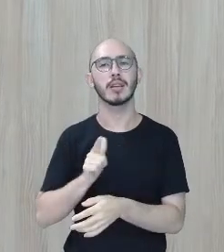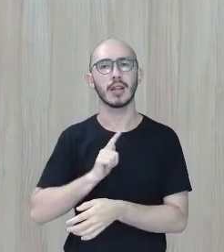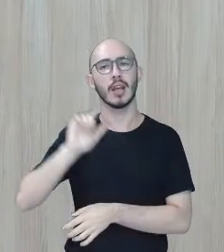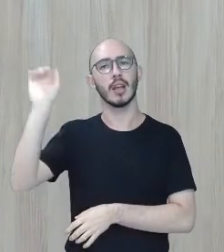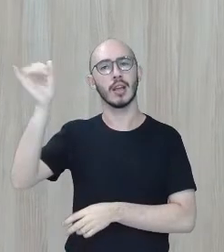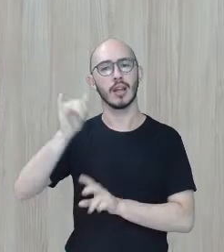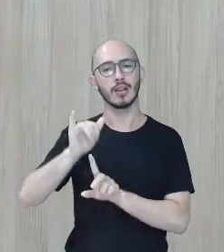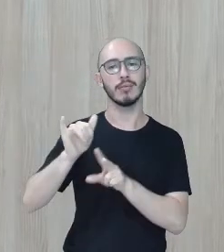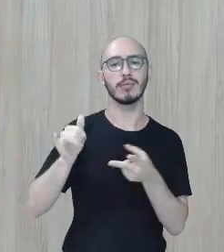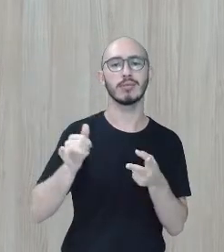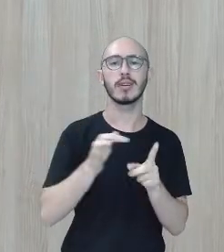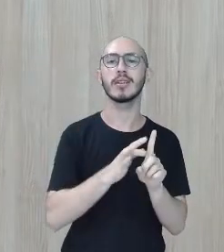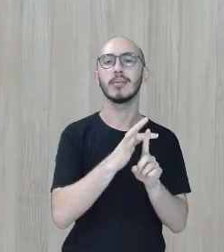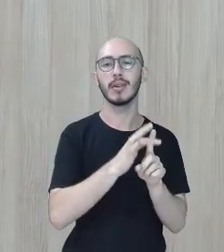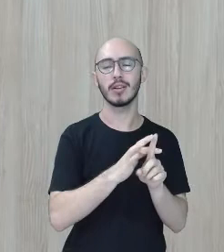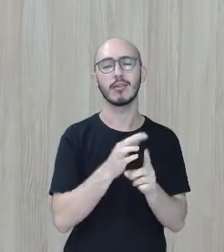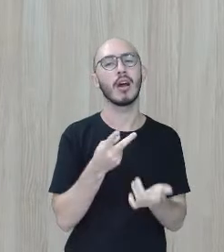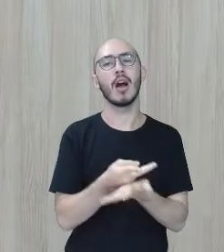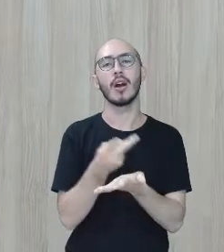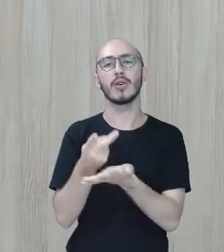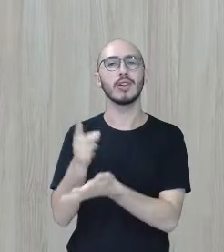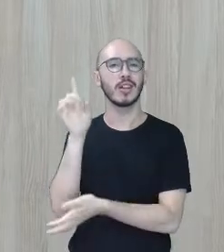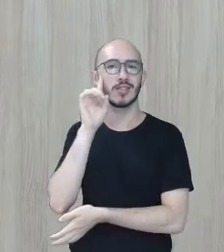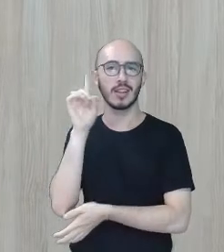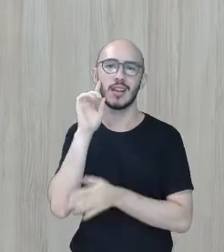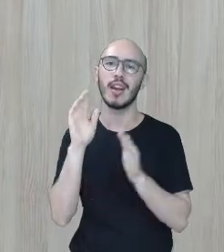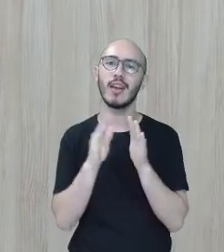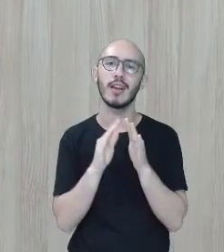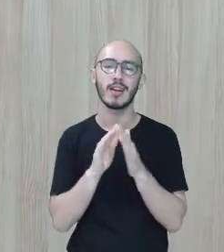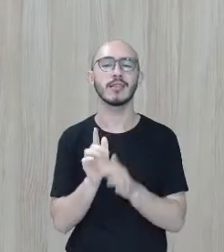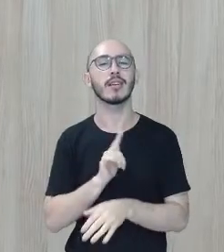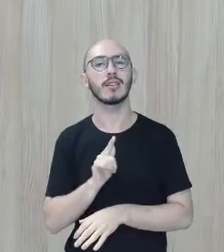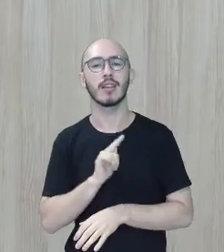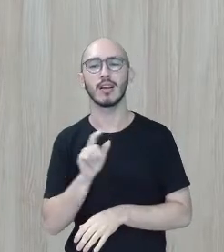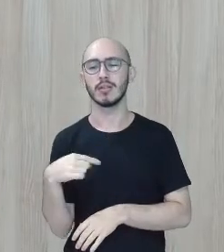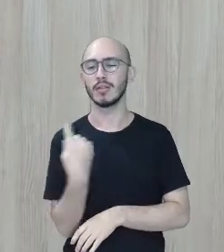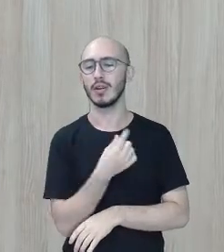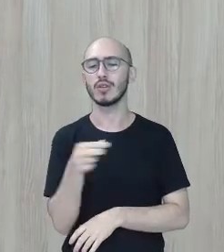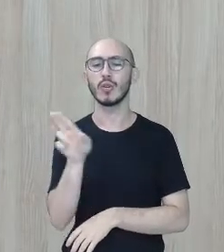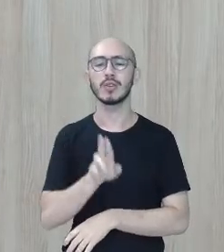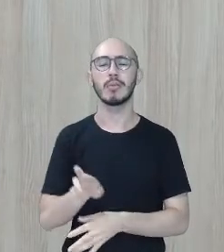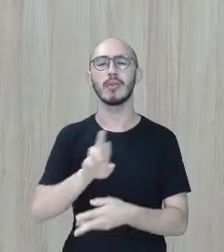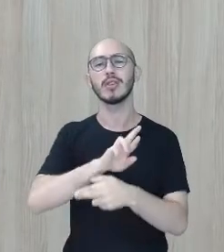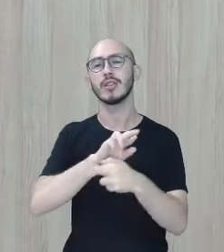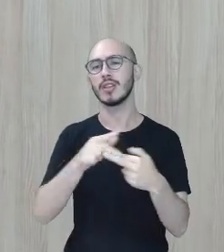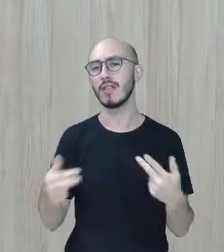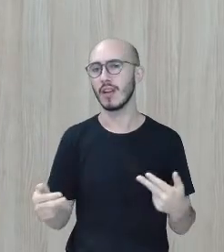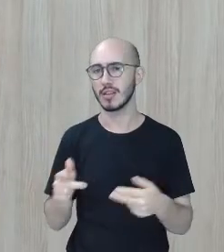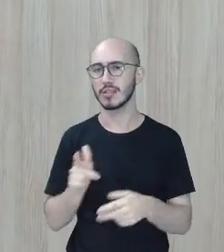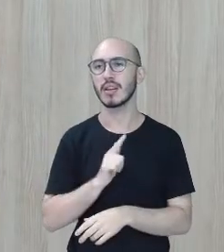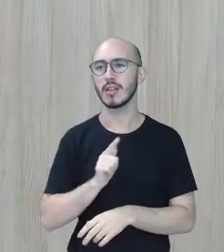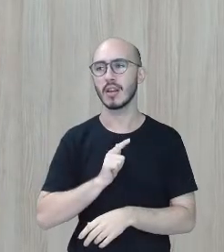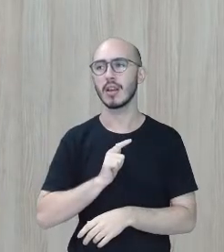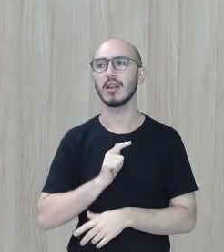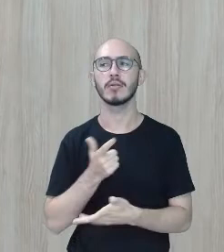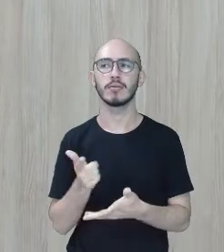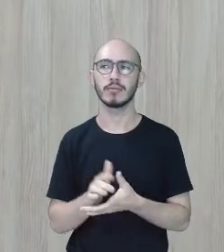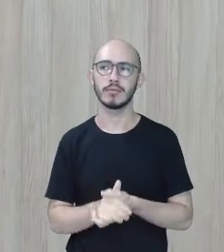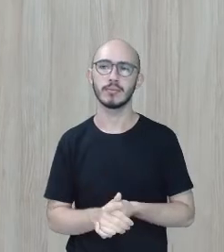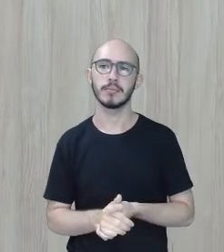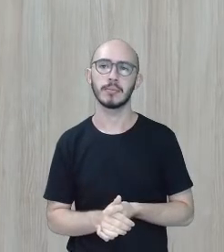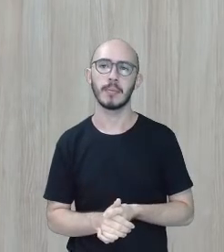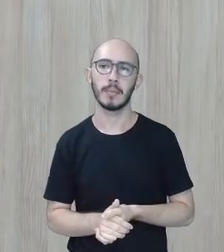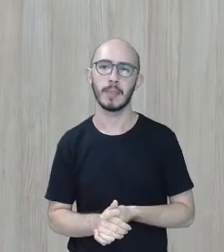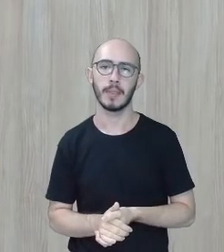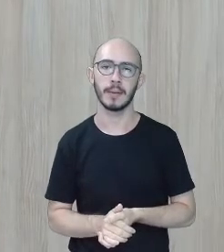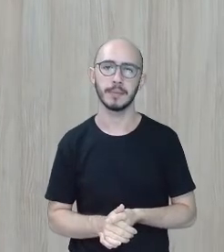de energia acontecem no nosso dia a dia ao utilizarmos vários eletrodomésticos que temos nas